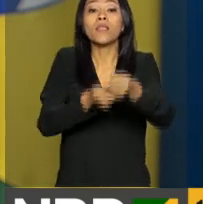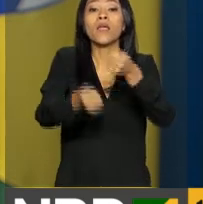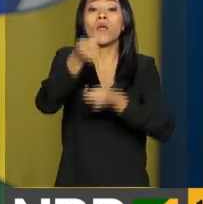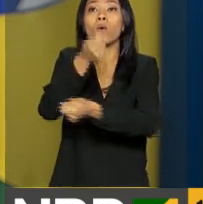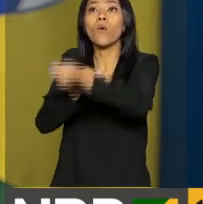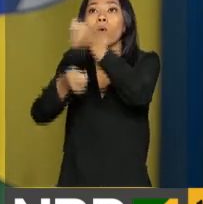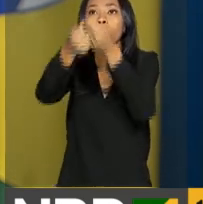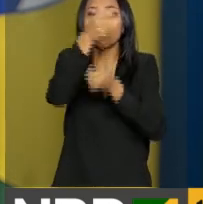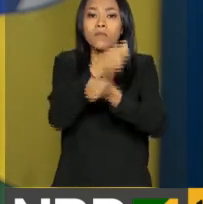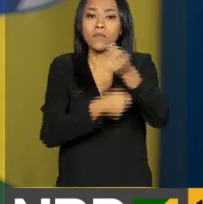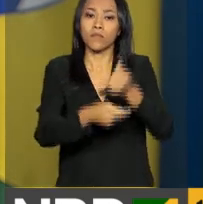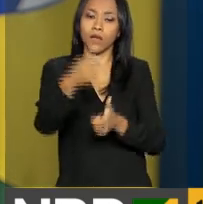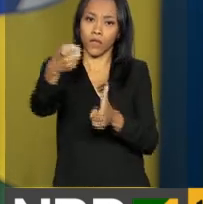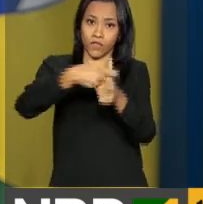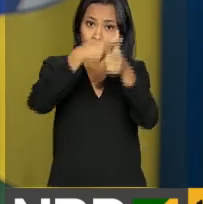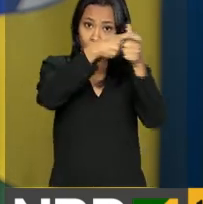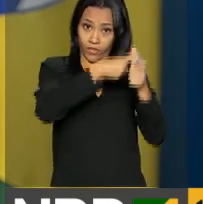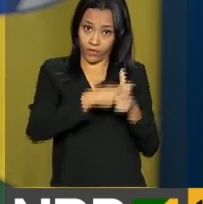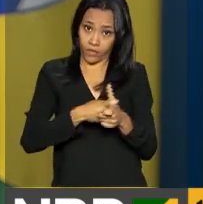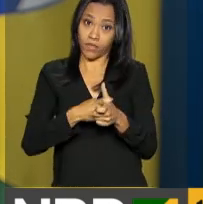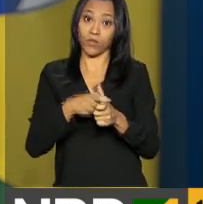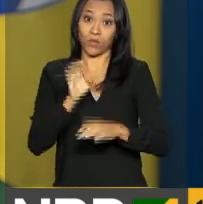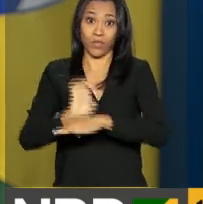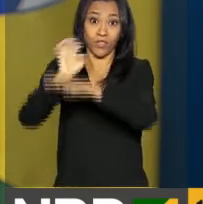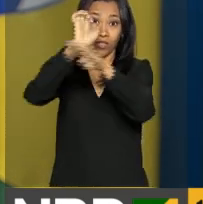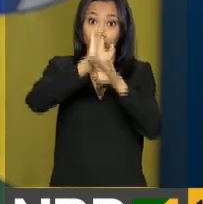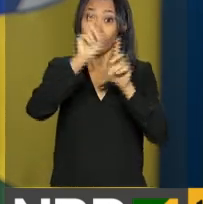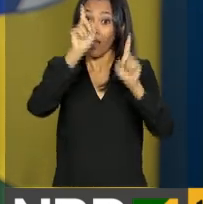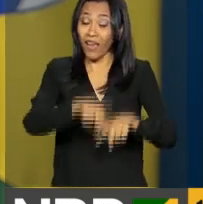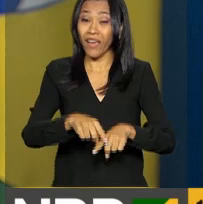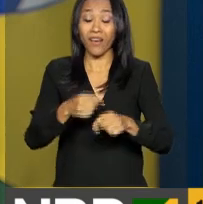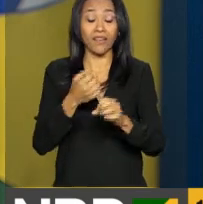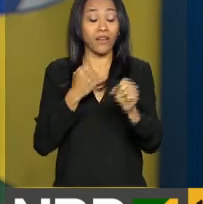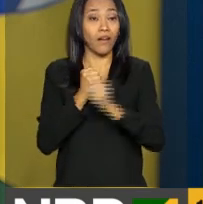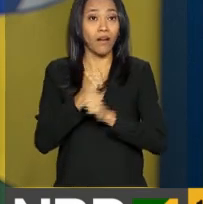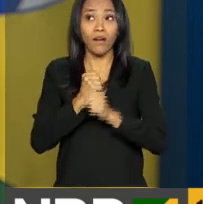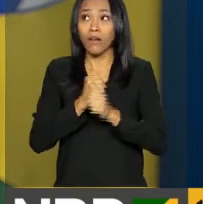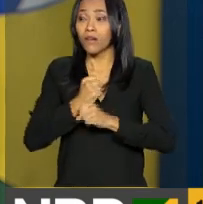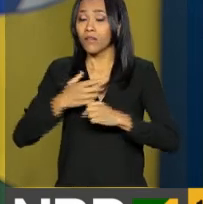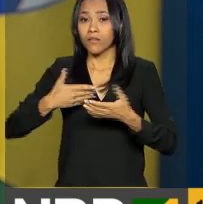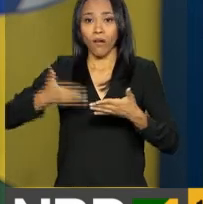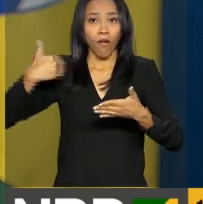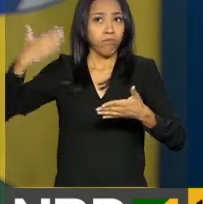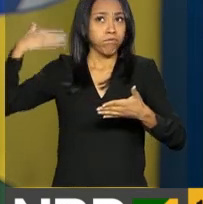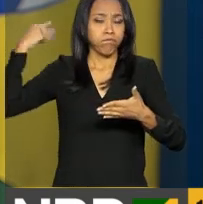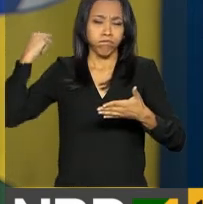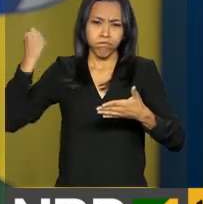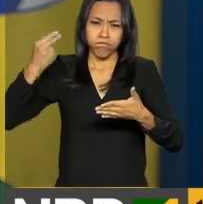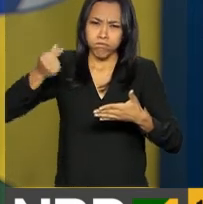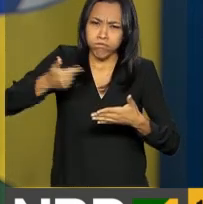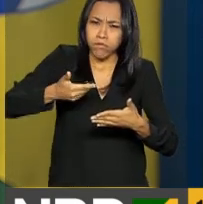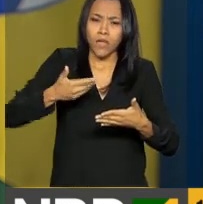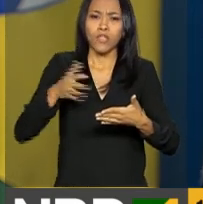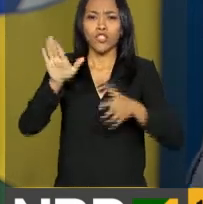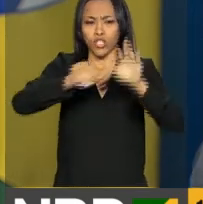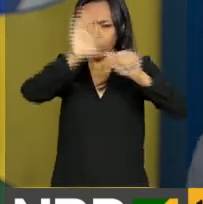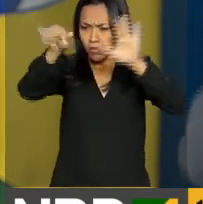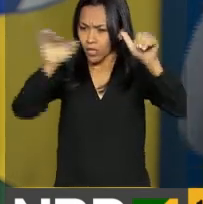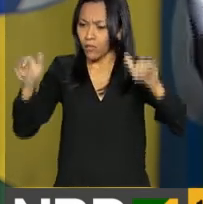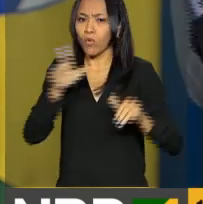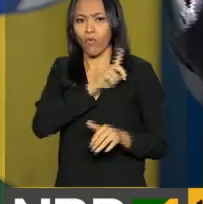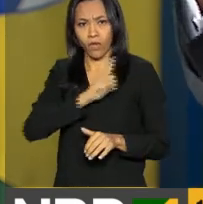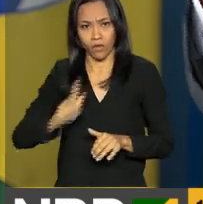sabem que data ou datava de muitos anos. Nós chegamos aqui, convocamos os governadores, fizemos